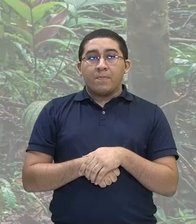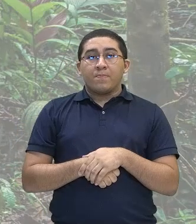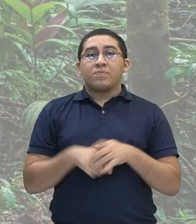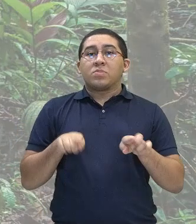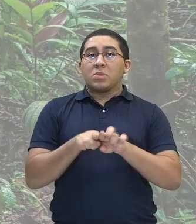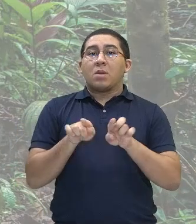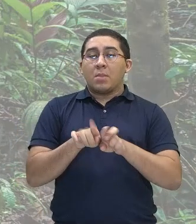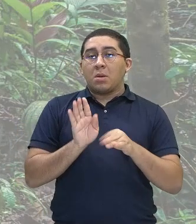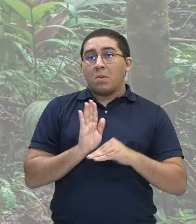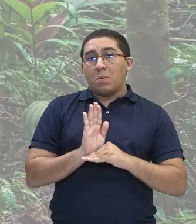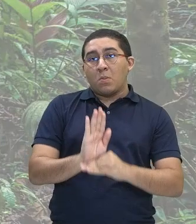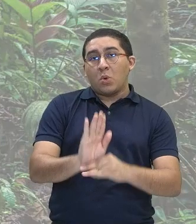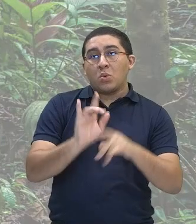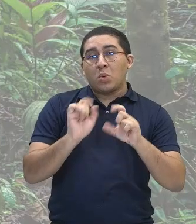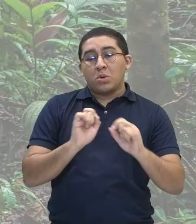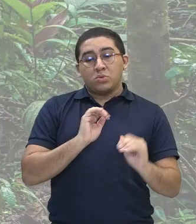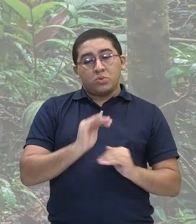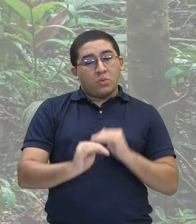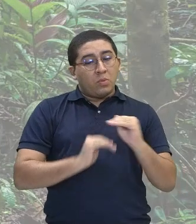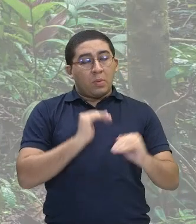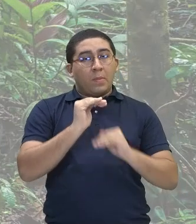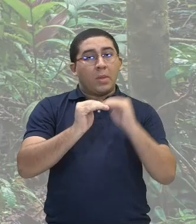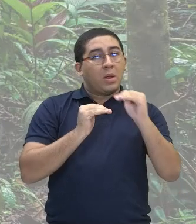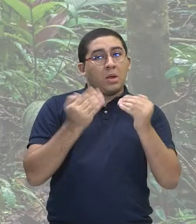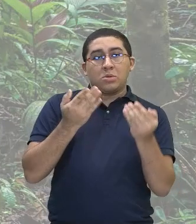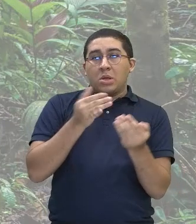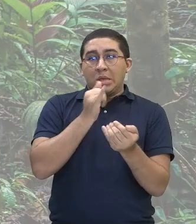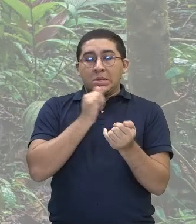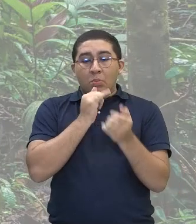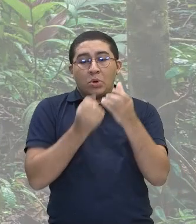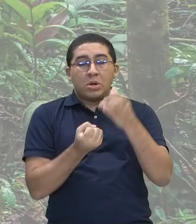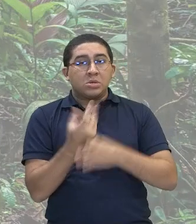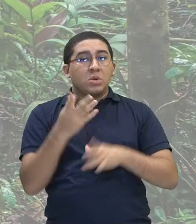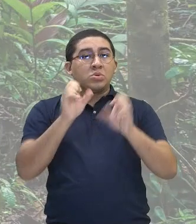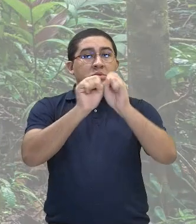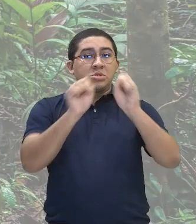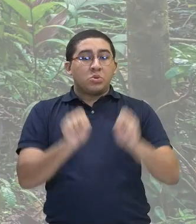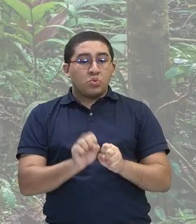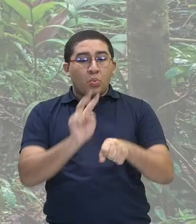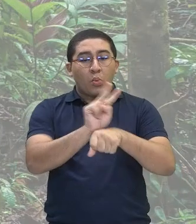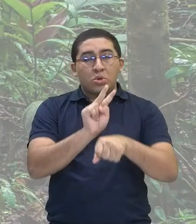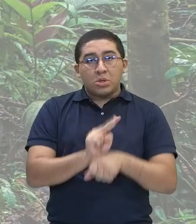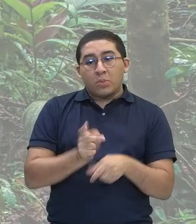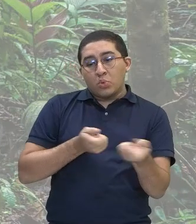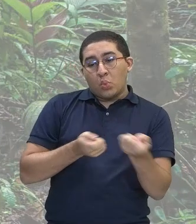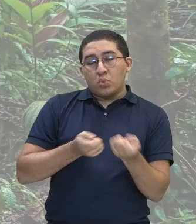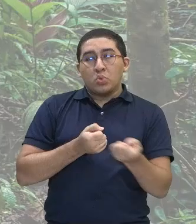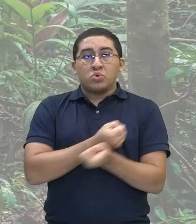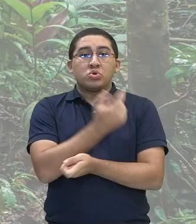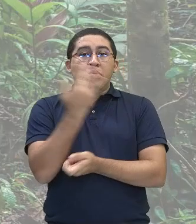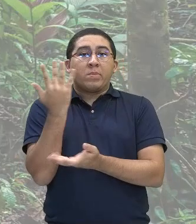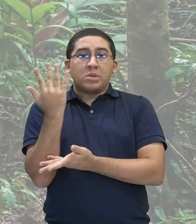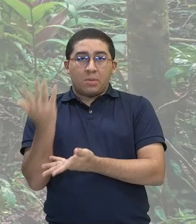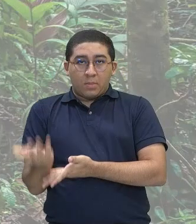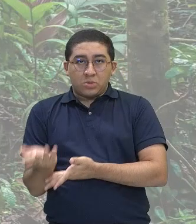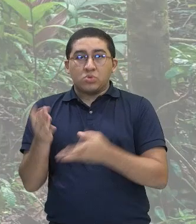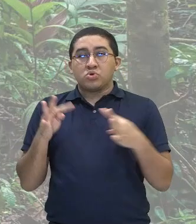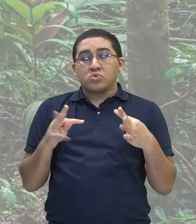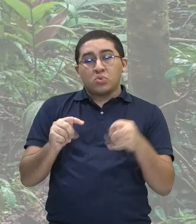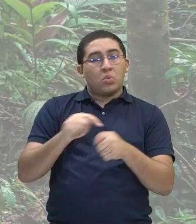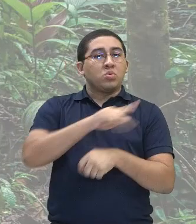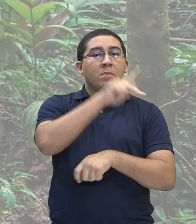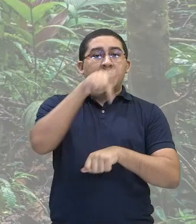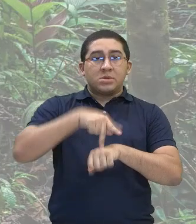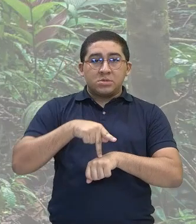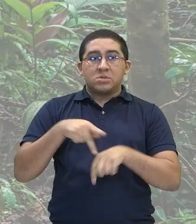apoiando, né, o desenvolvimento de sistemas de monitoramento e controle do desmatamento no restante aí do